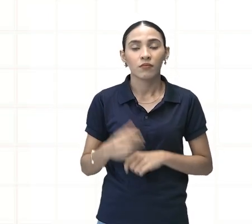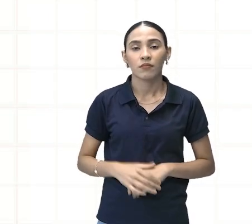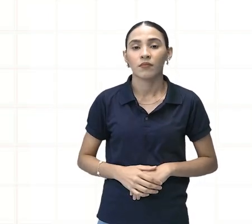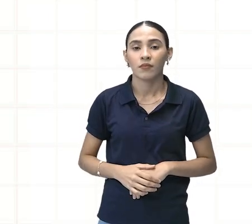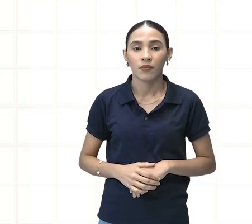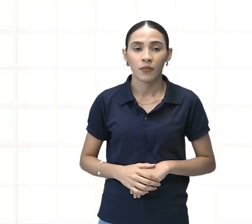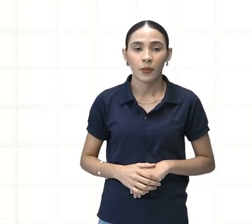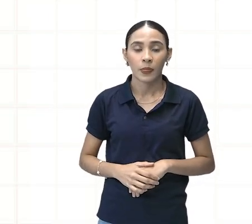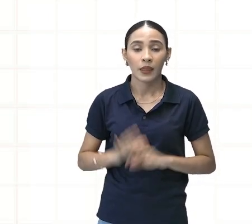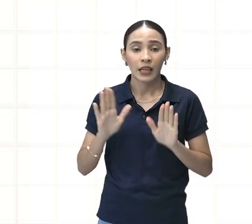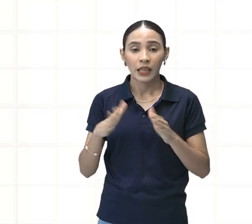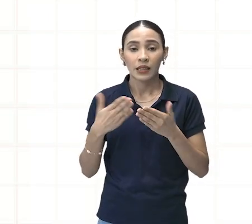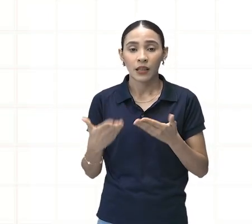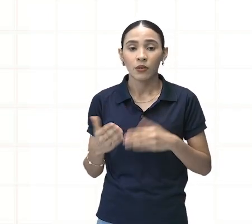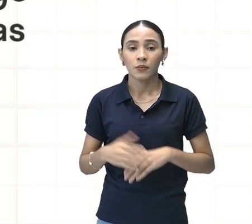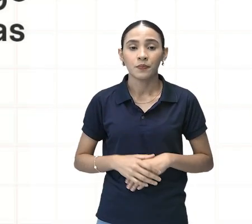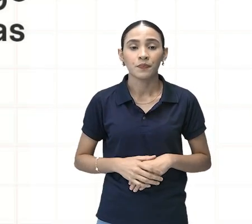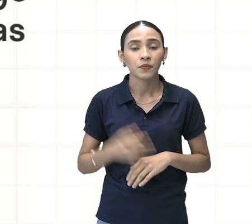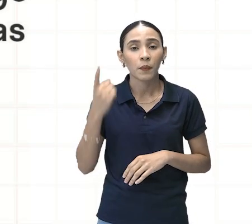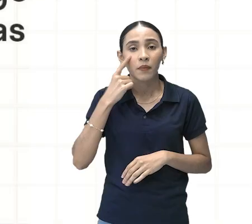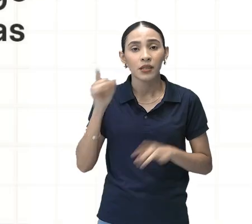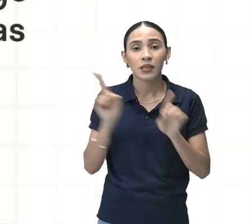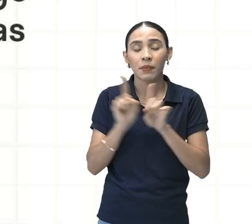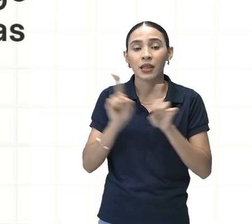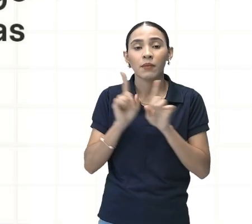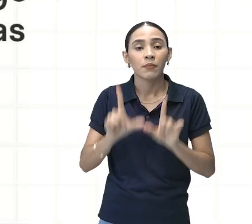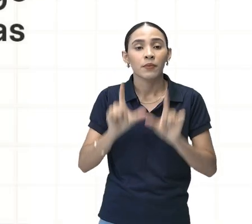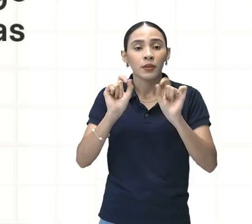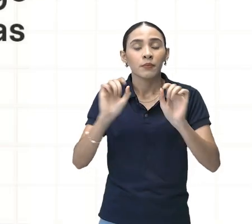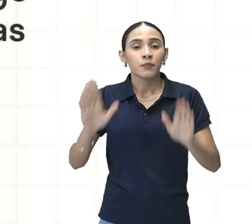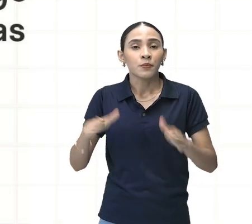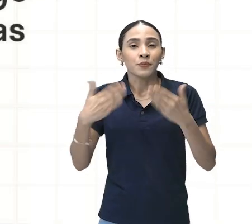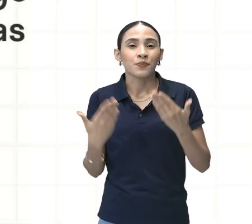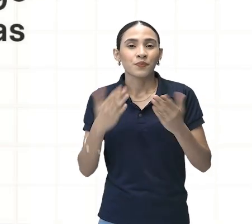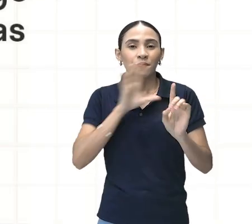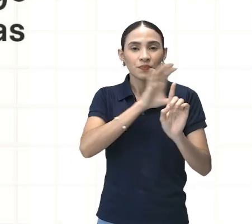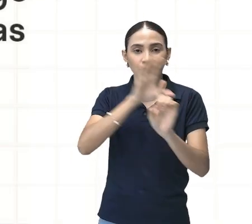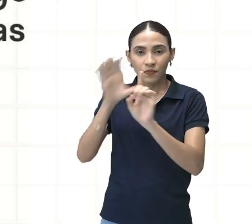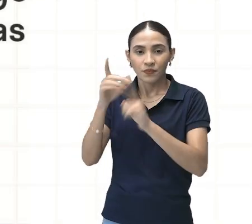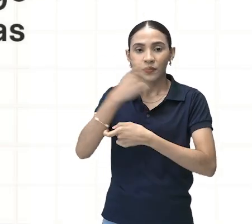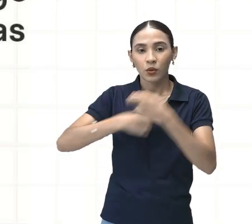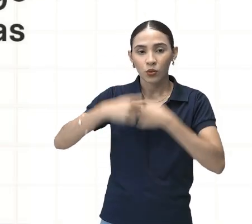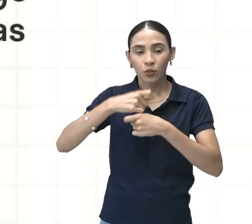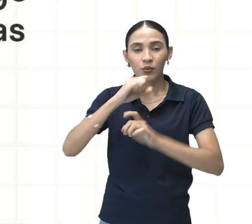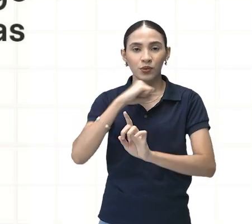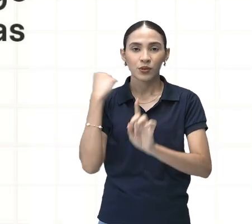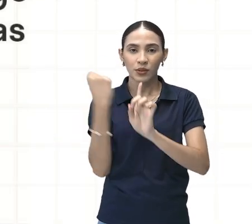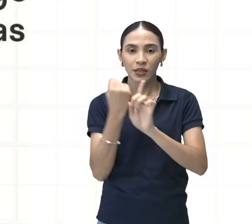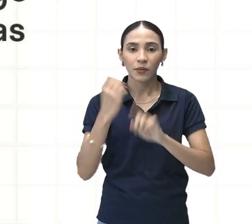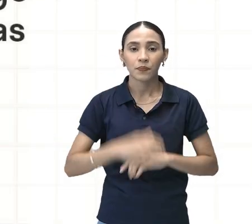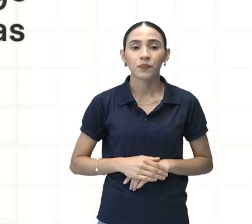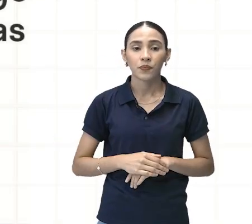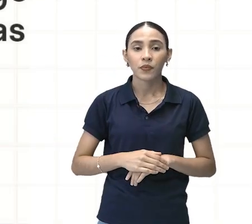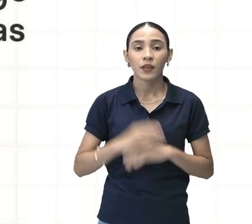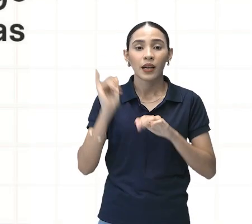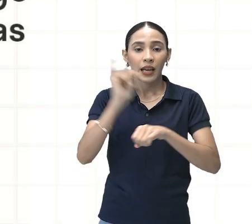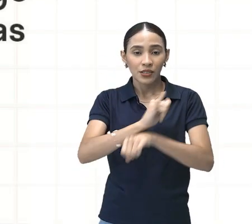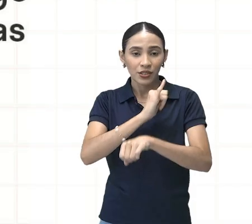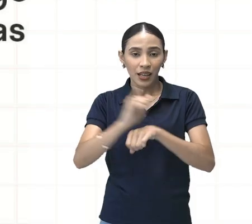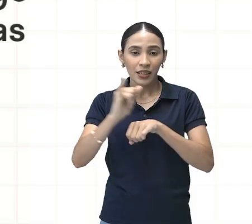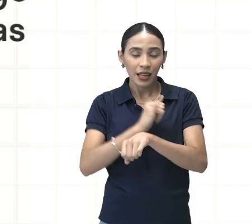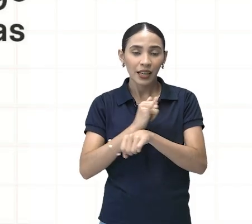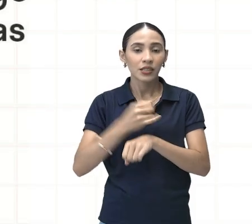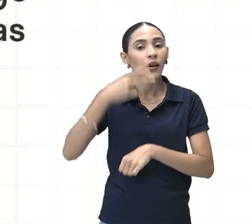certo? Então, vamos observar também qual vai ser o impacto econômico e social. As medidas de